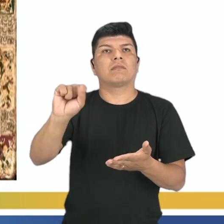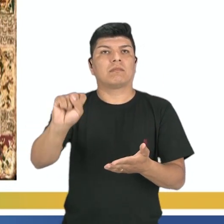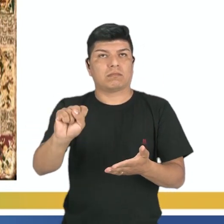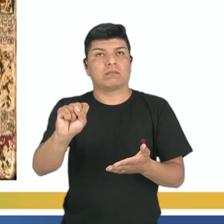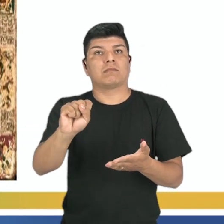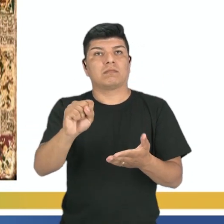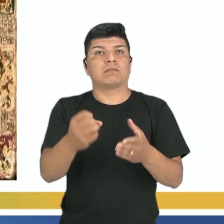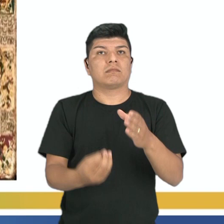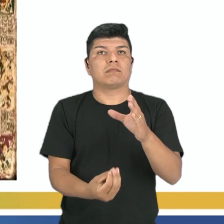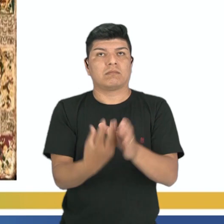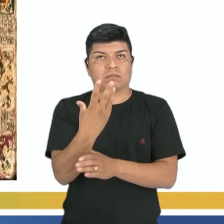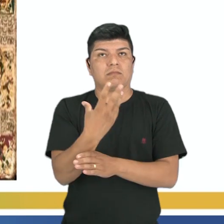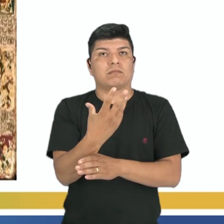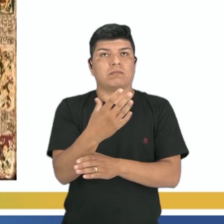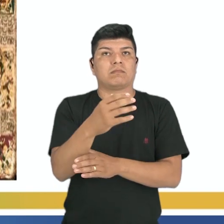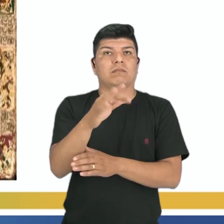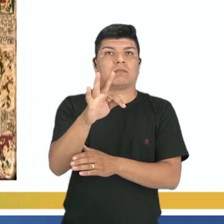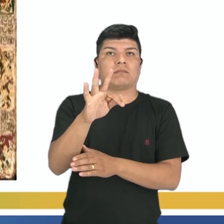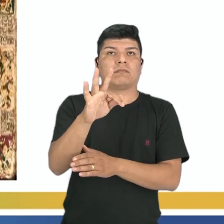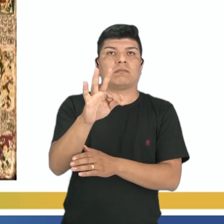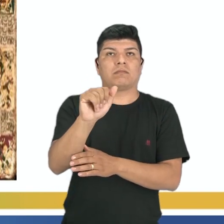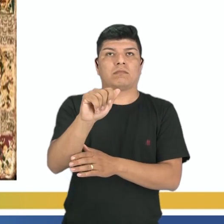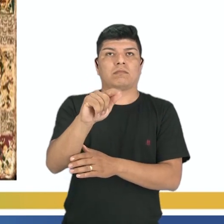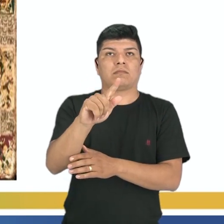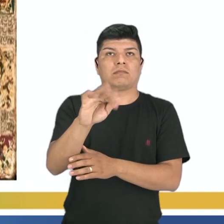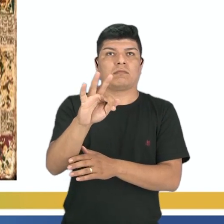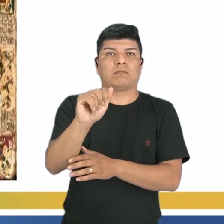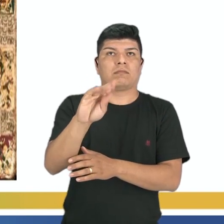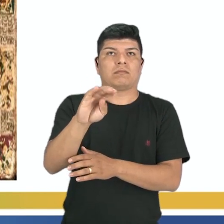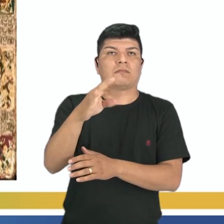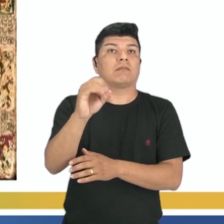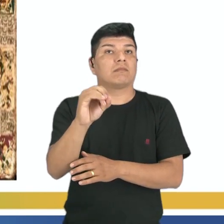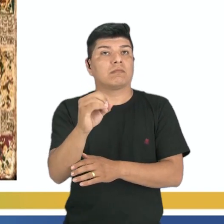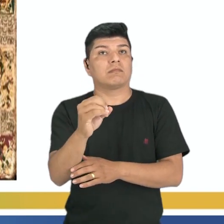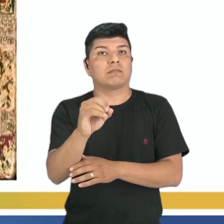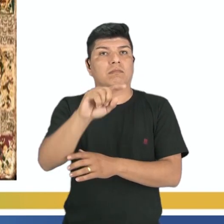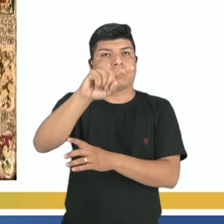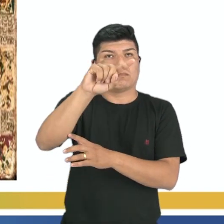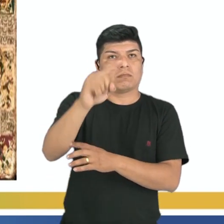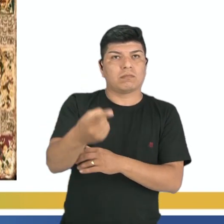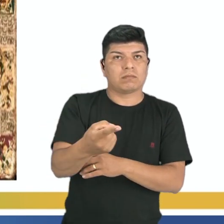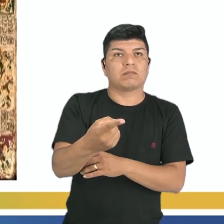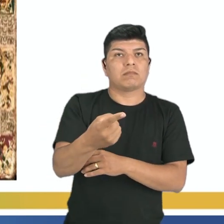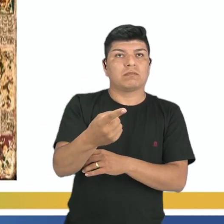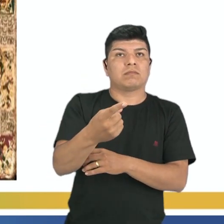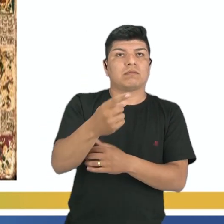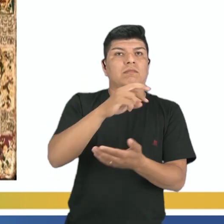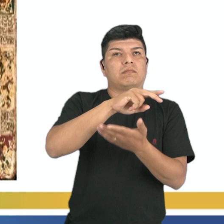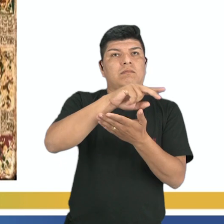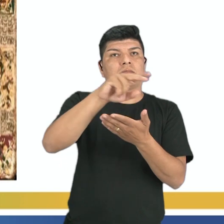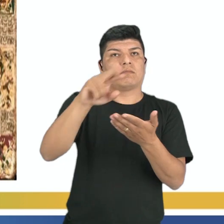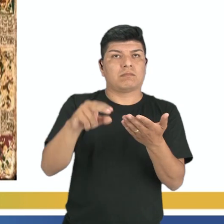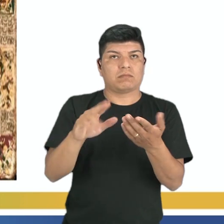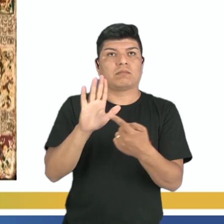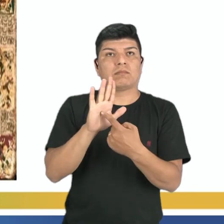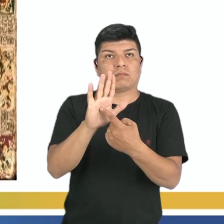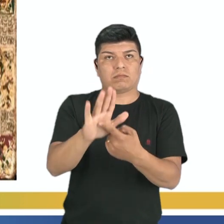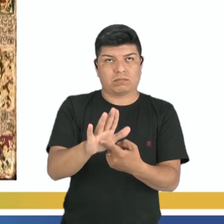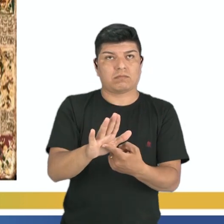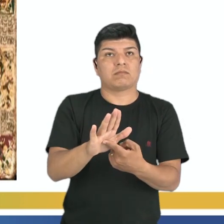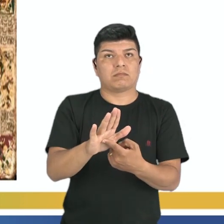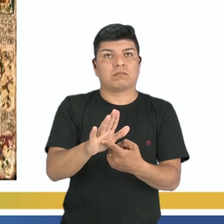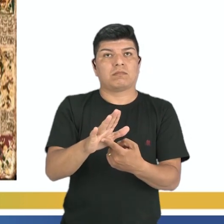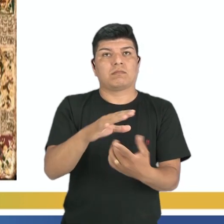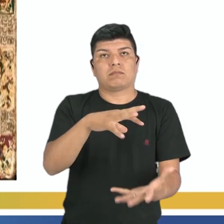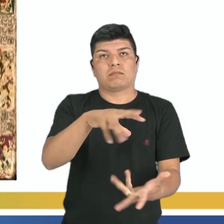alfabeto escrito do tipo hieróglifo, tá? Eles usavam cerca de 1000 signos diferentes, tá? Para representar diversos aspectos do